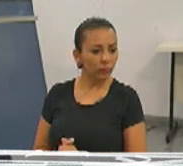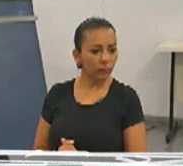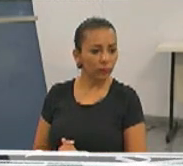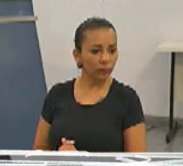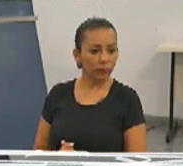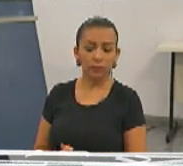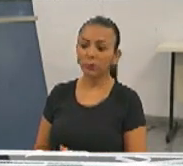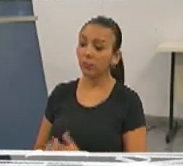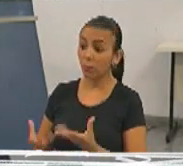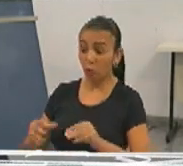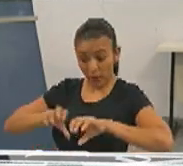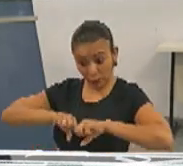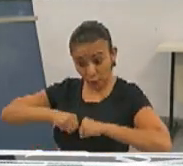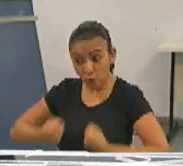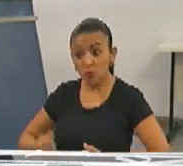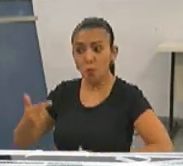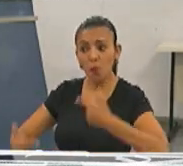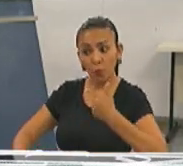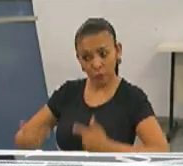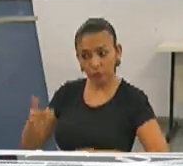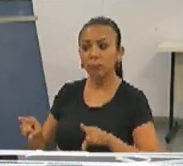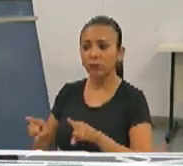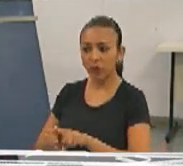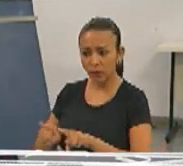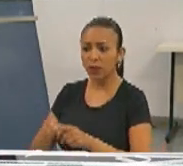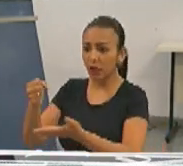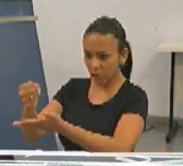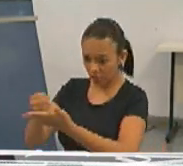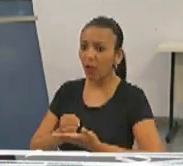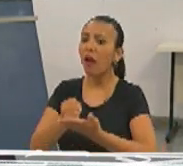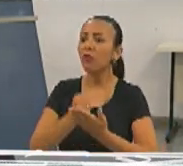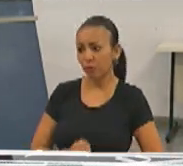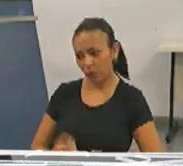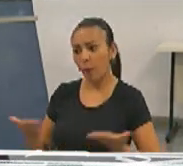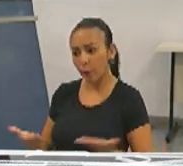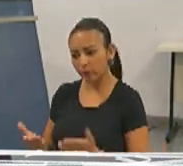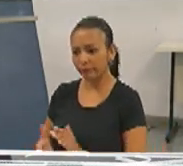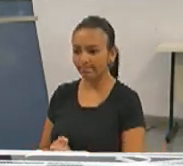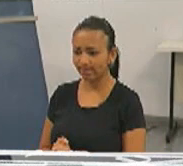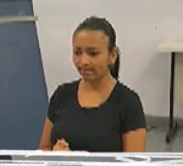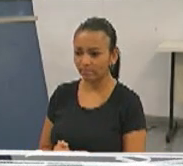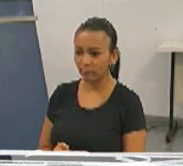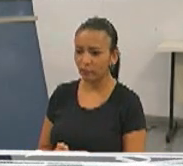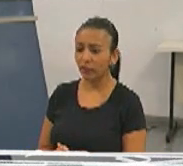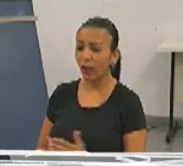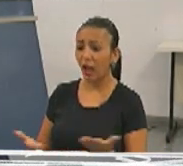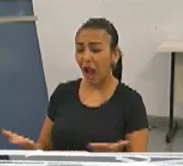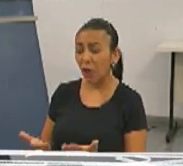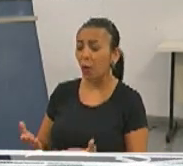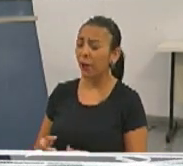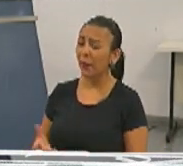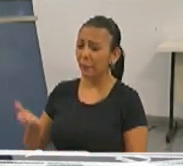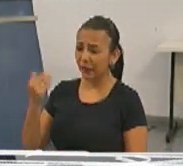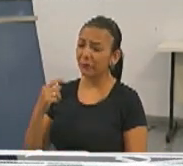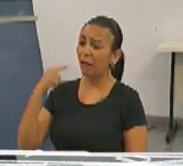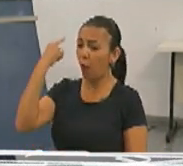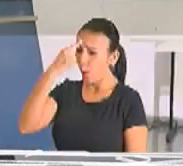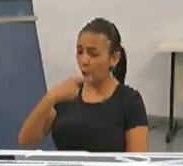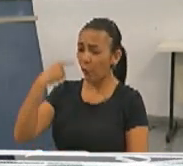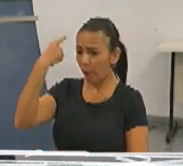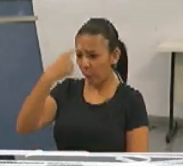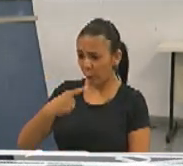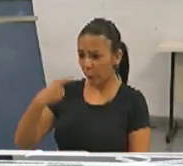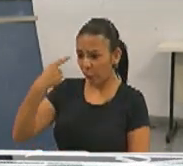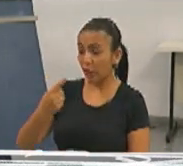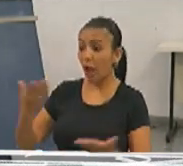e muito esforço político que resultou nesses ótimos resultados. Quantas obras inacabadas do HU estão em fase de